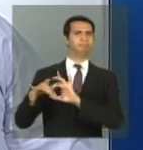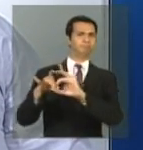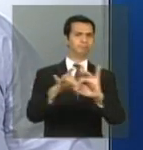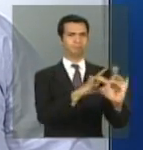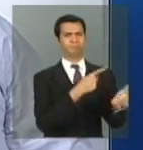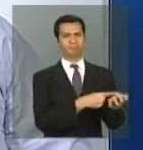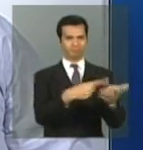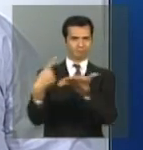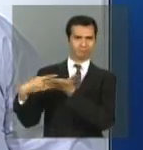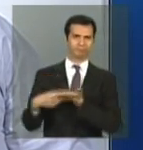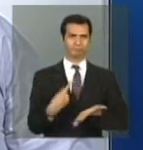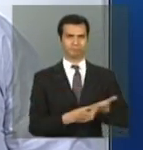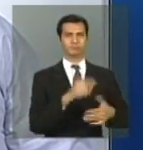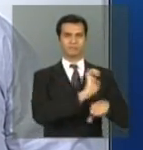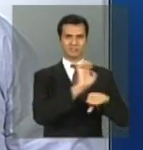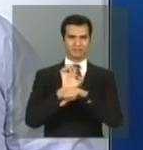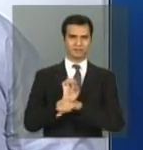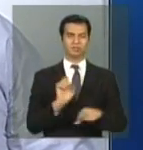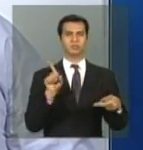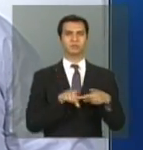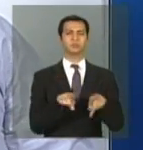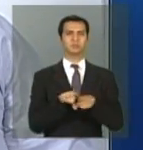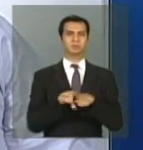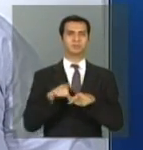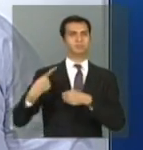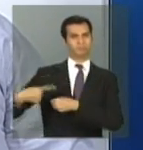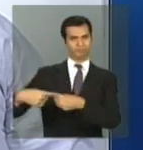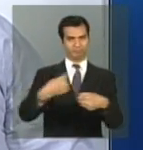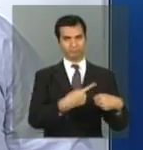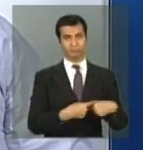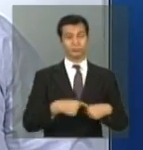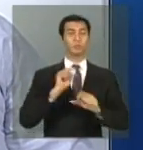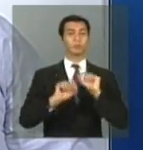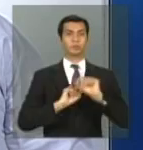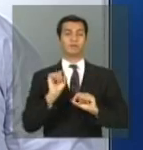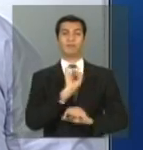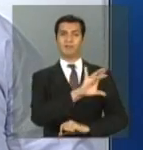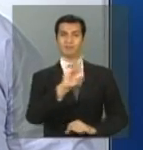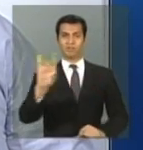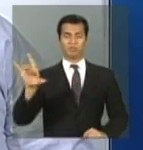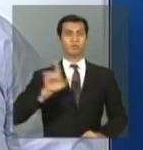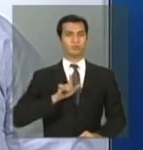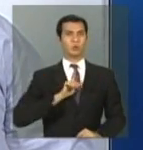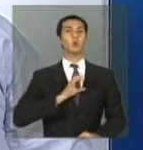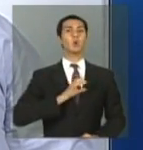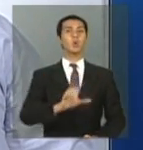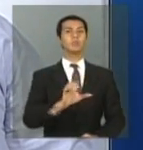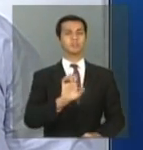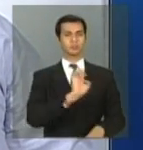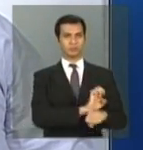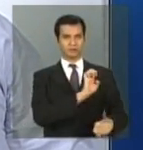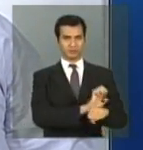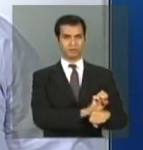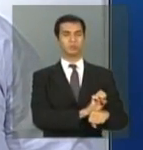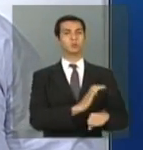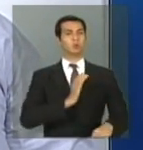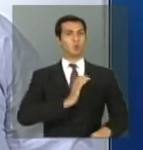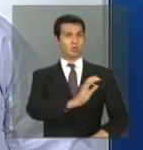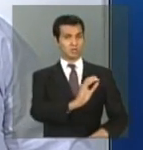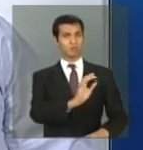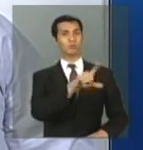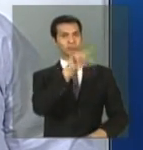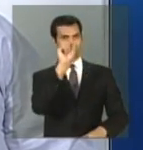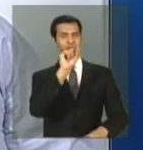né? E é pela essa rede, onde nós temos em cada estado um coordenador estadual da frequência escolar, né, devidamente